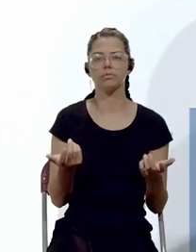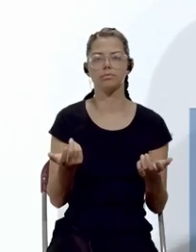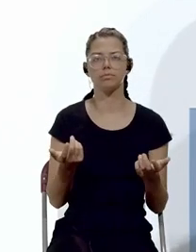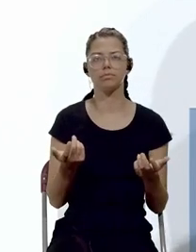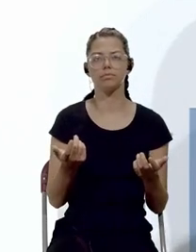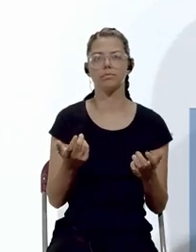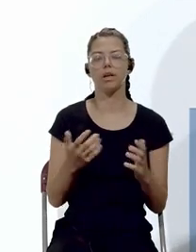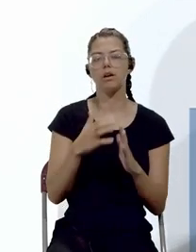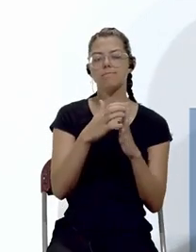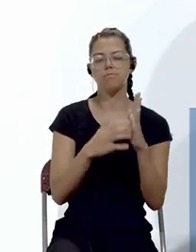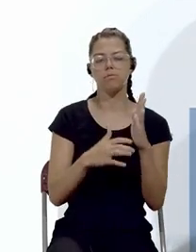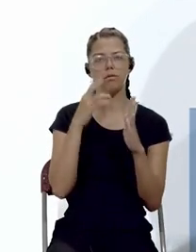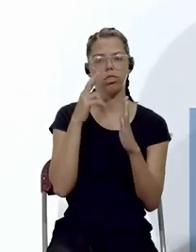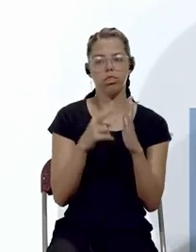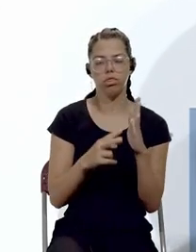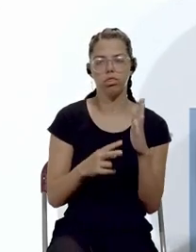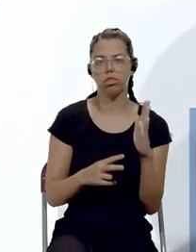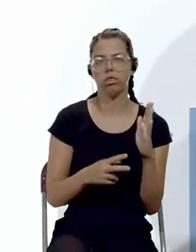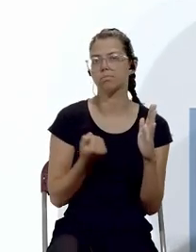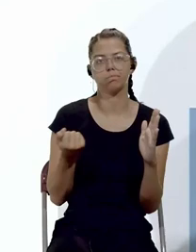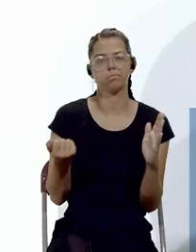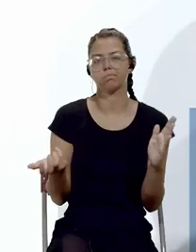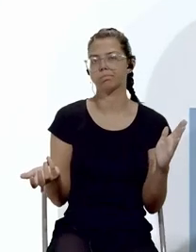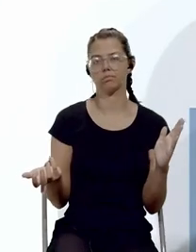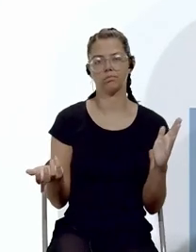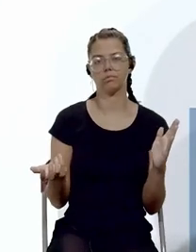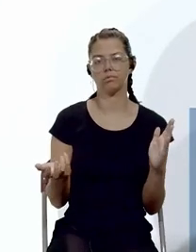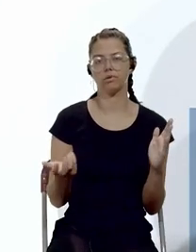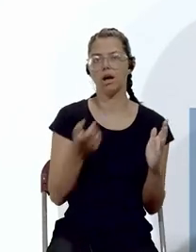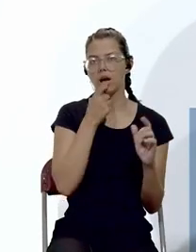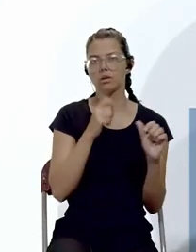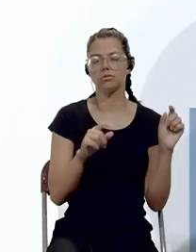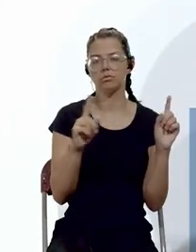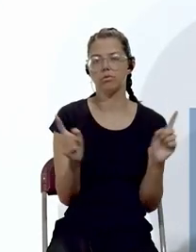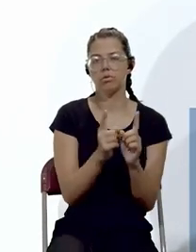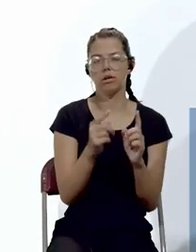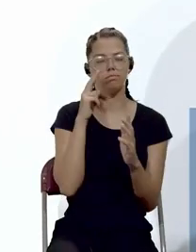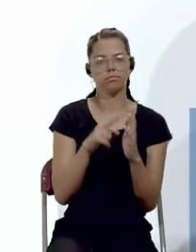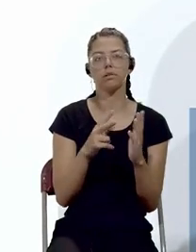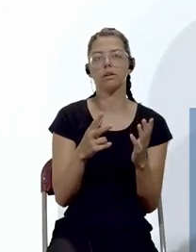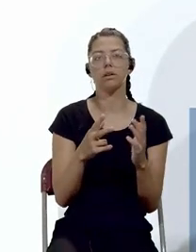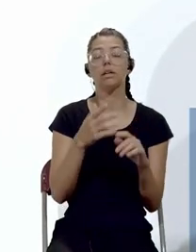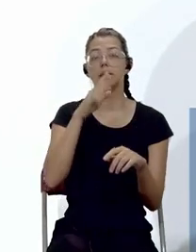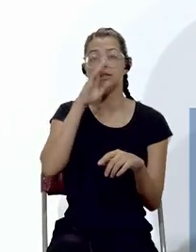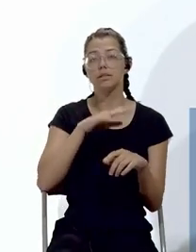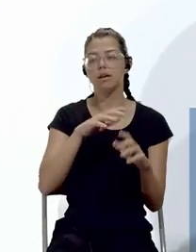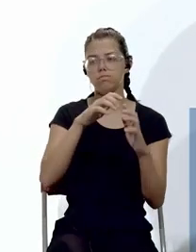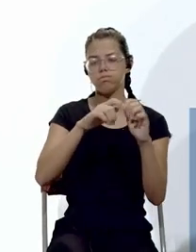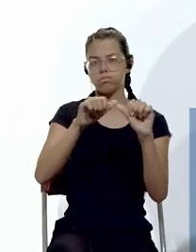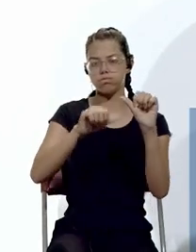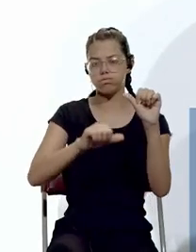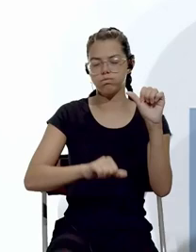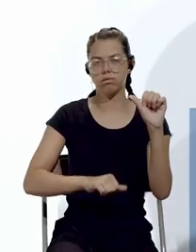ler textos muito grandes. Não conseguem ler textos maiores, porque aquilo, se não for muito rápido, parece que o cérebro entra em curto-circuito.